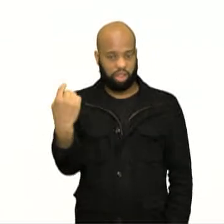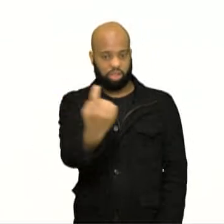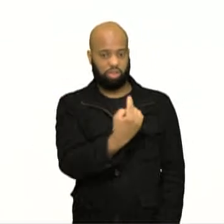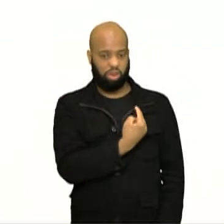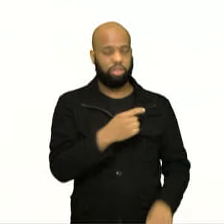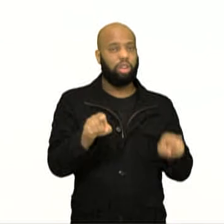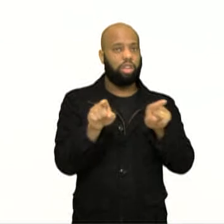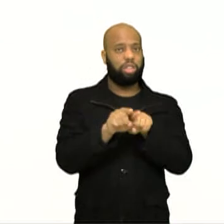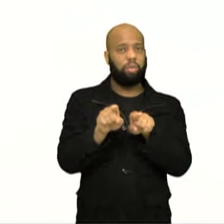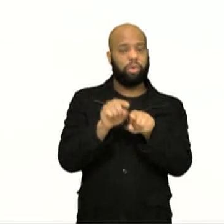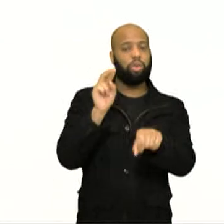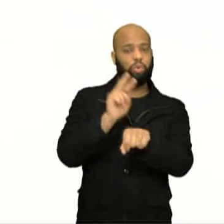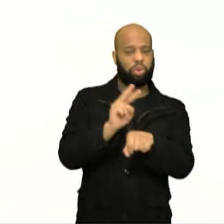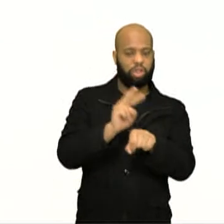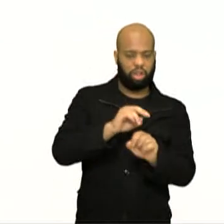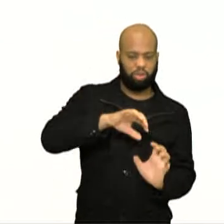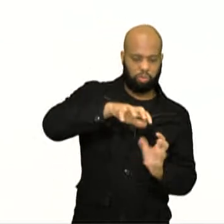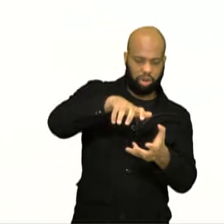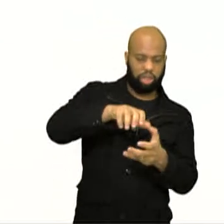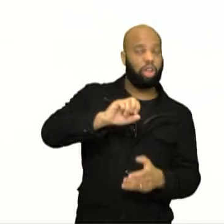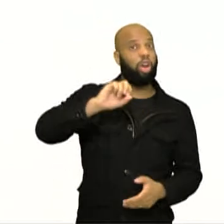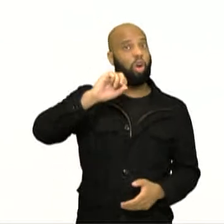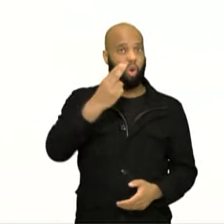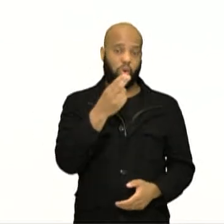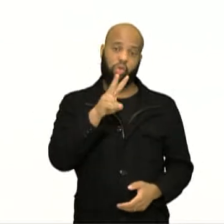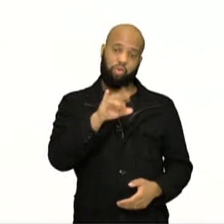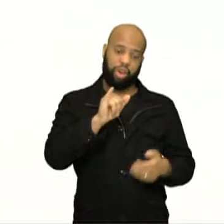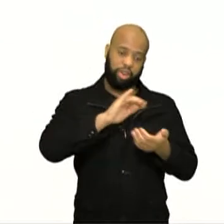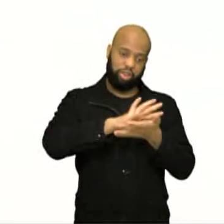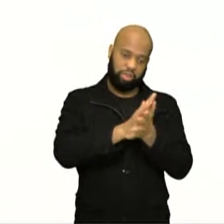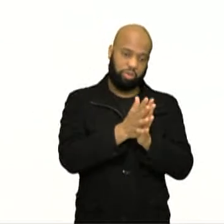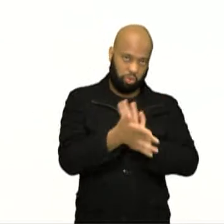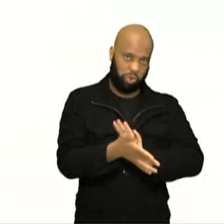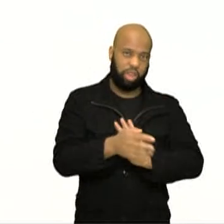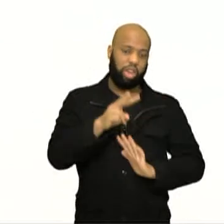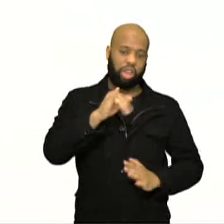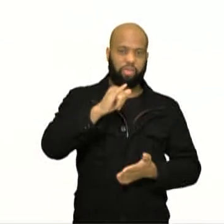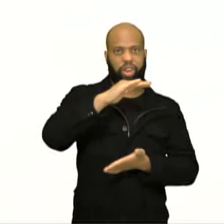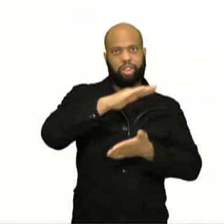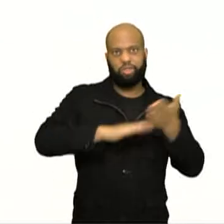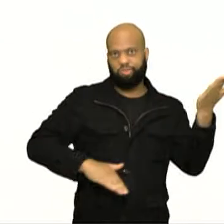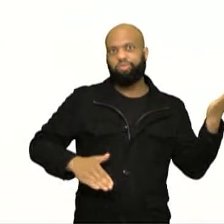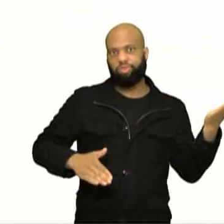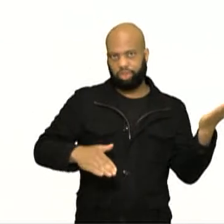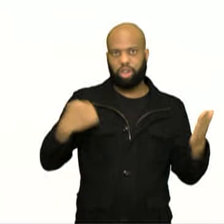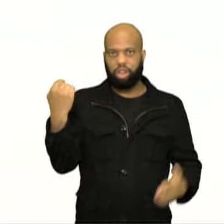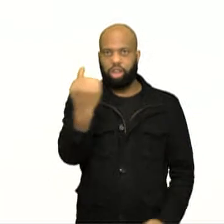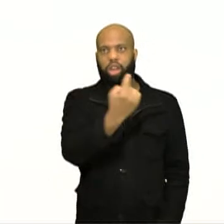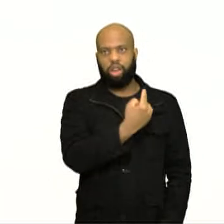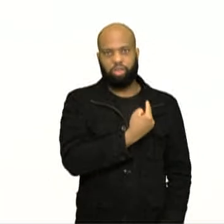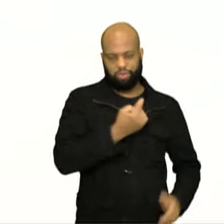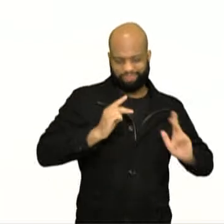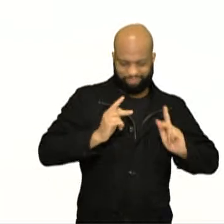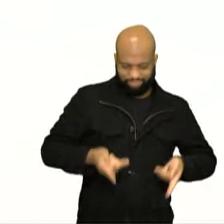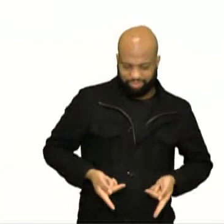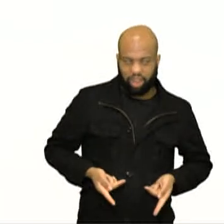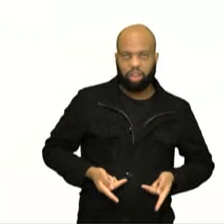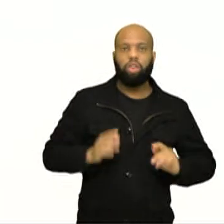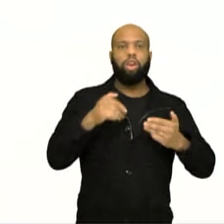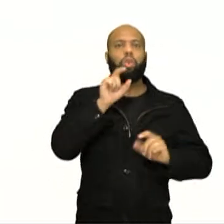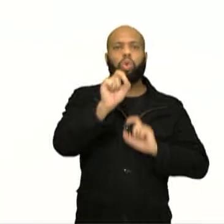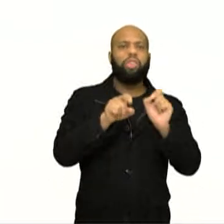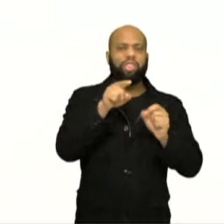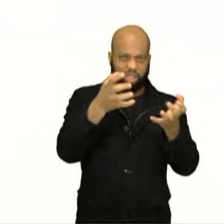nosso planeta, ou para destruí-lo e eliminar a nossa própria espécie. O que você prefere? Os